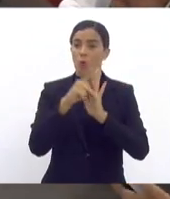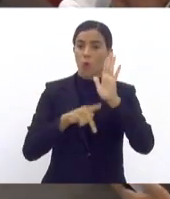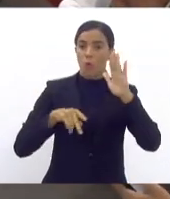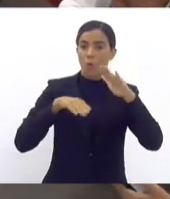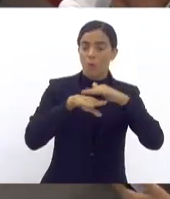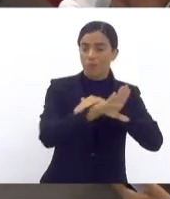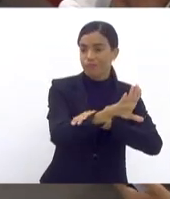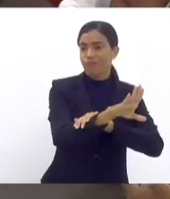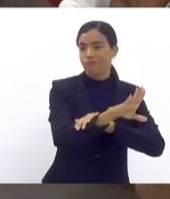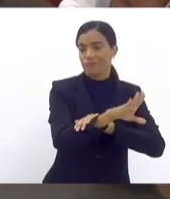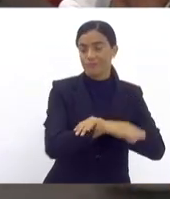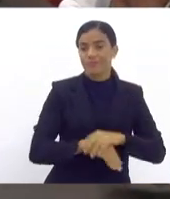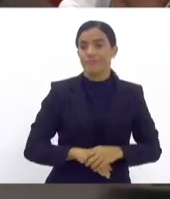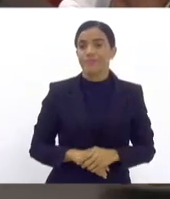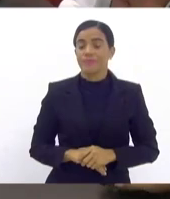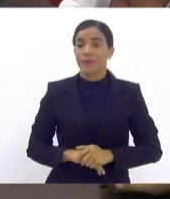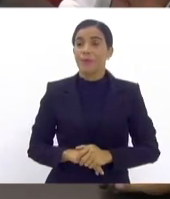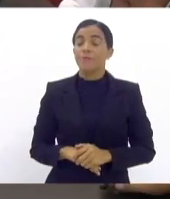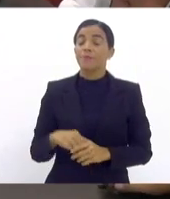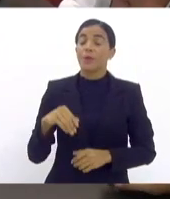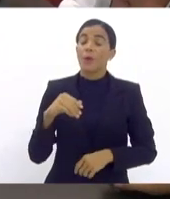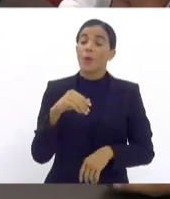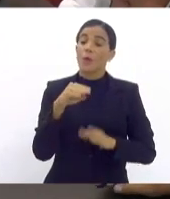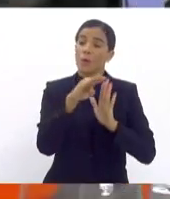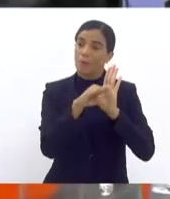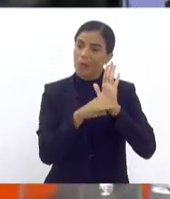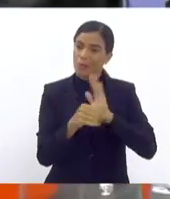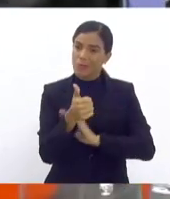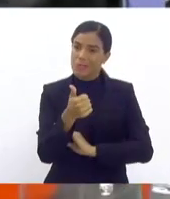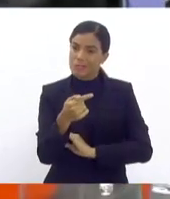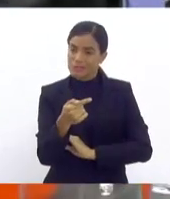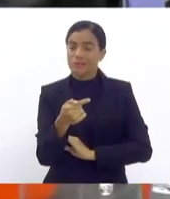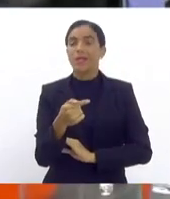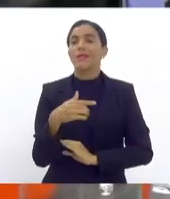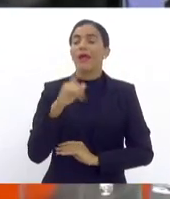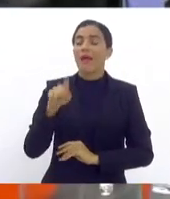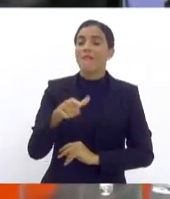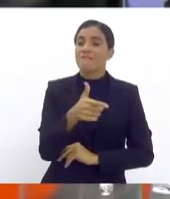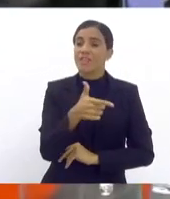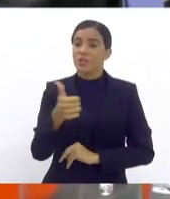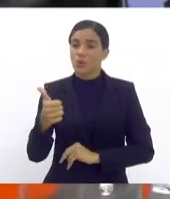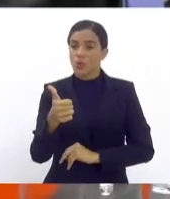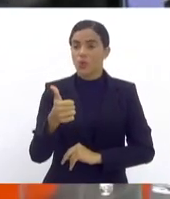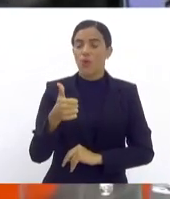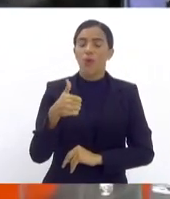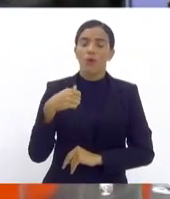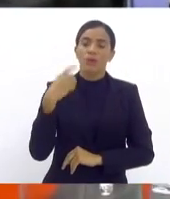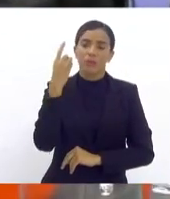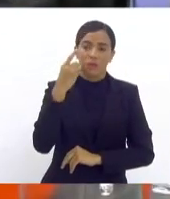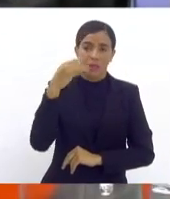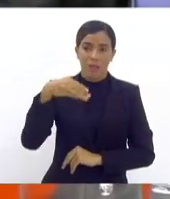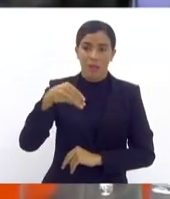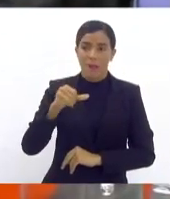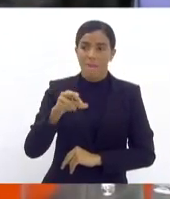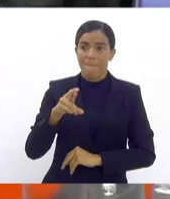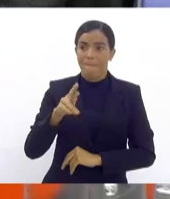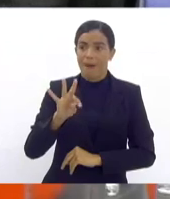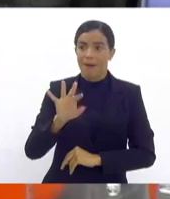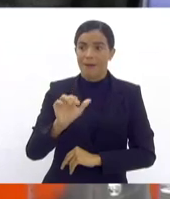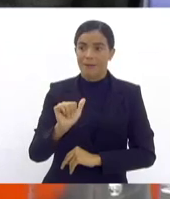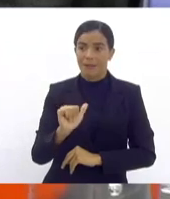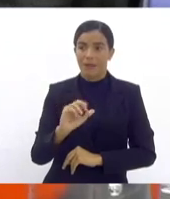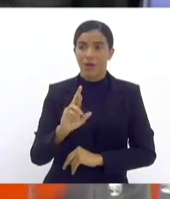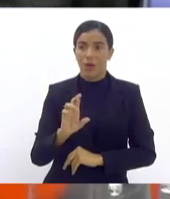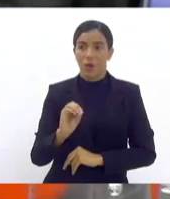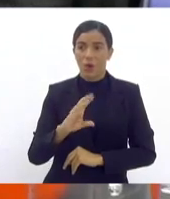arquivo. Projeto 17 da pauta é o projeto 61 de 23, de autoria da deputada Marta Rocha, que cria campos de